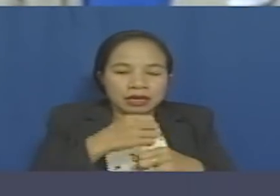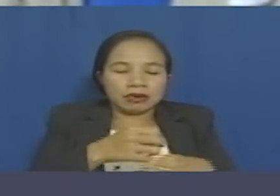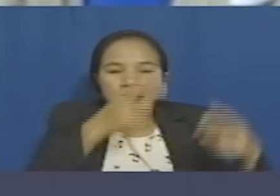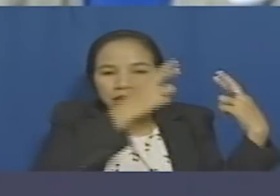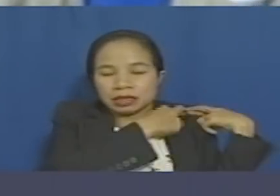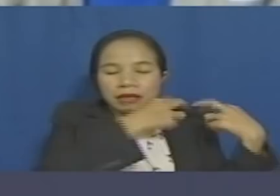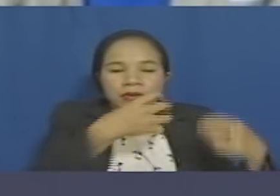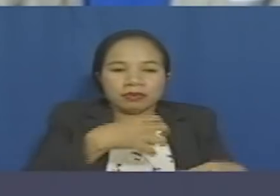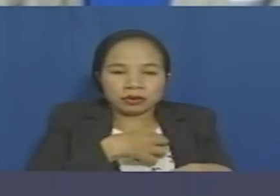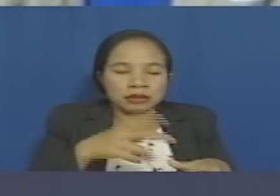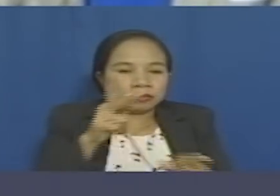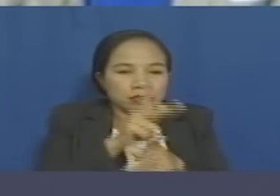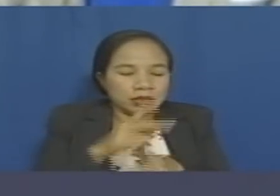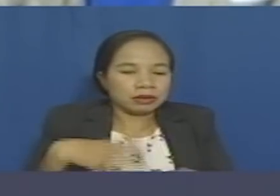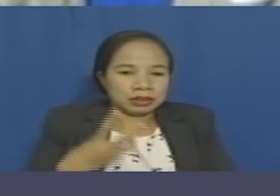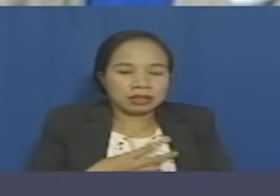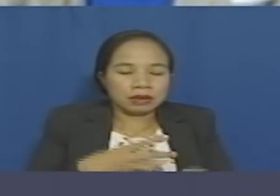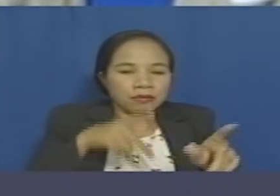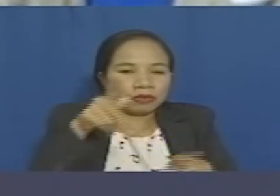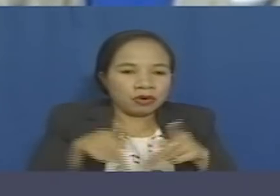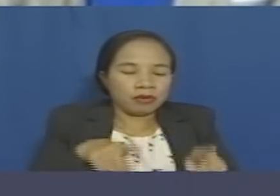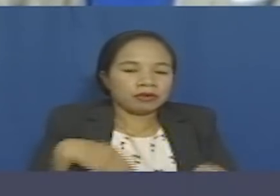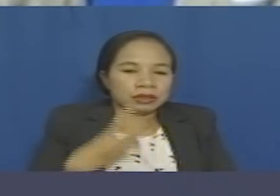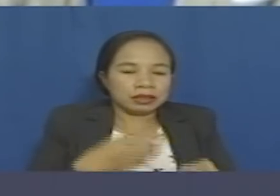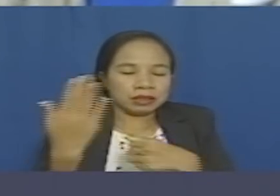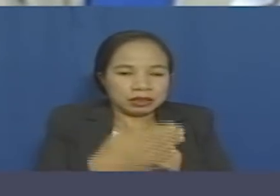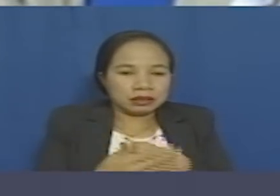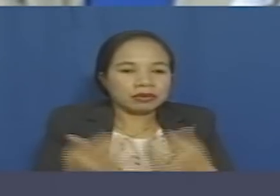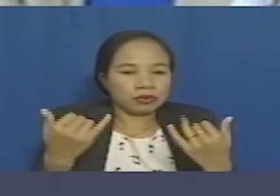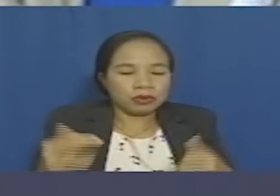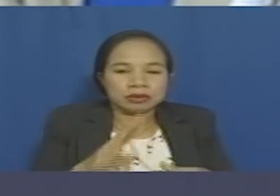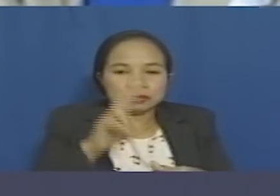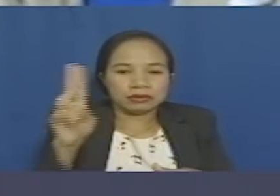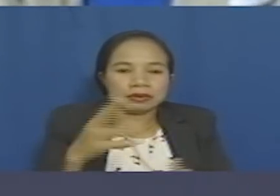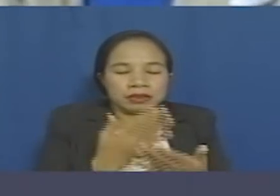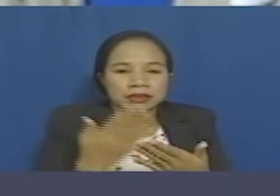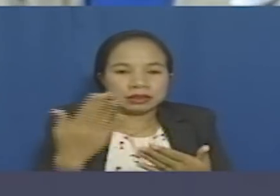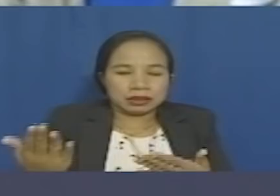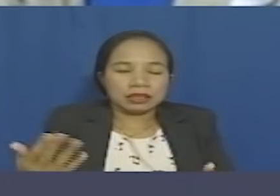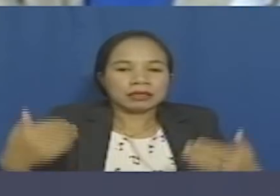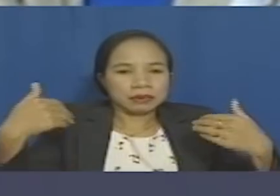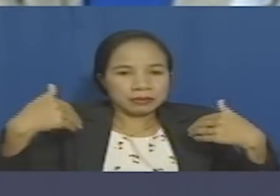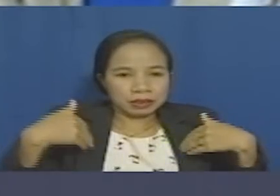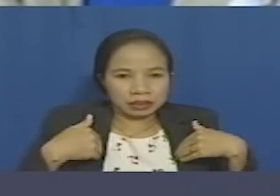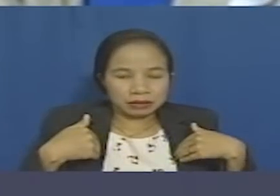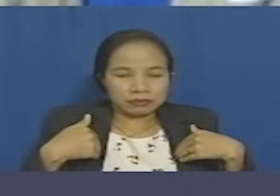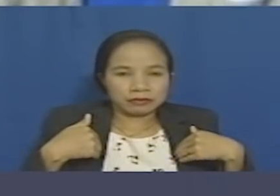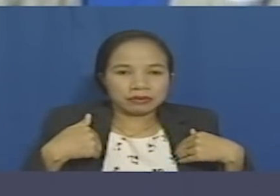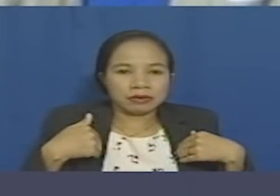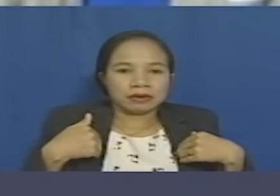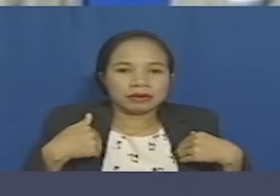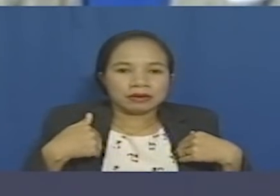povo, itene nação, e ohi sira utiliza fali material nbe maka ia, armas nbe maka ia,